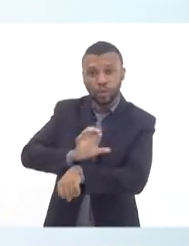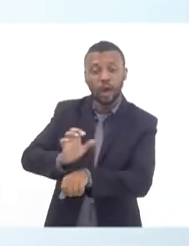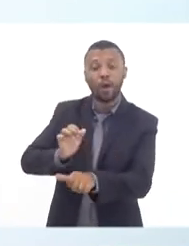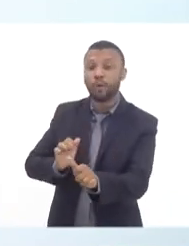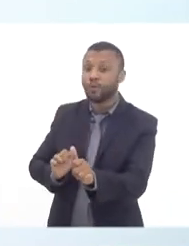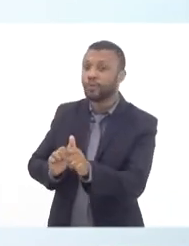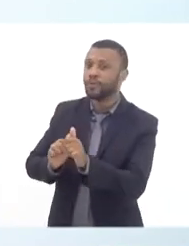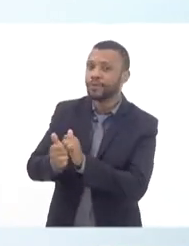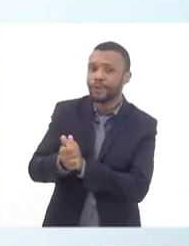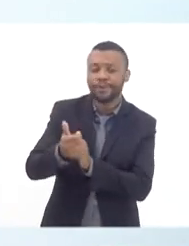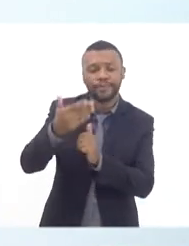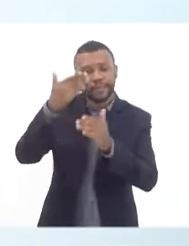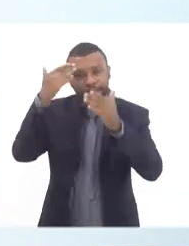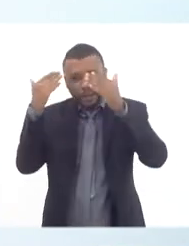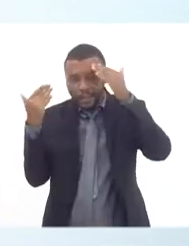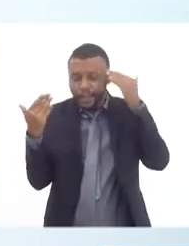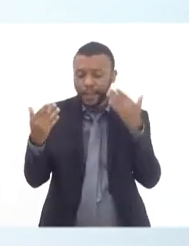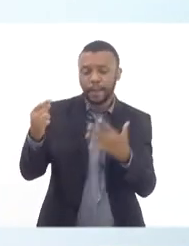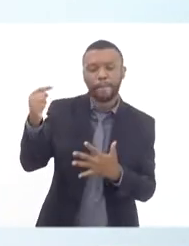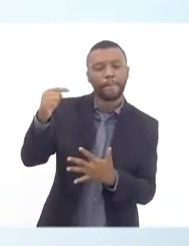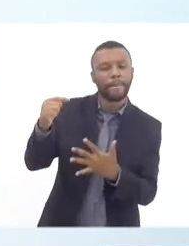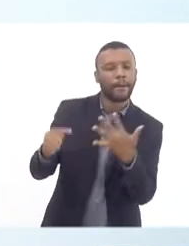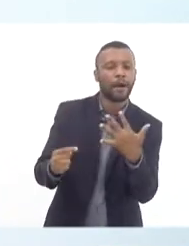entre outros, tais como